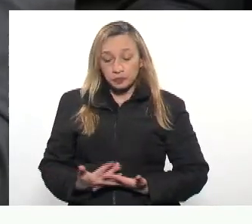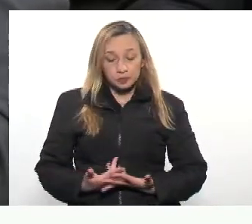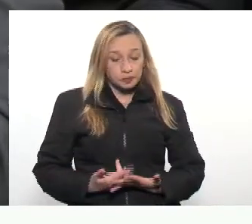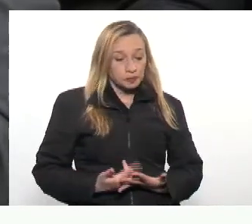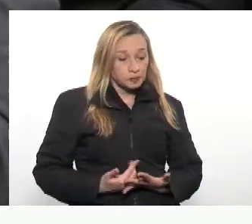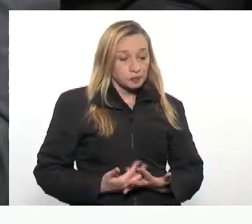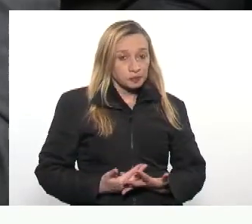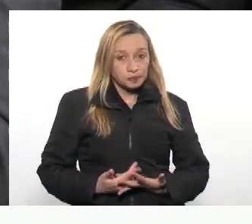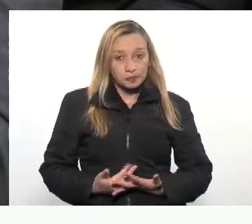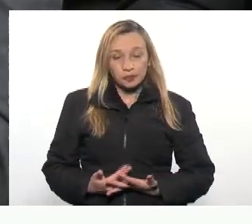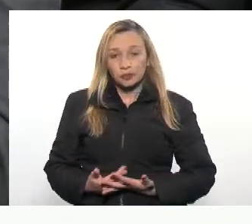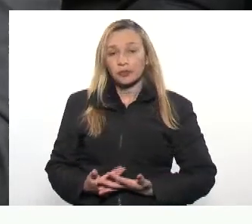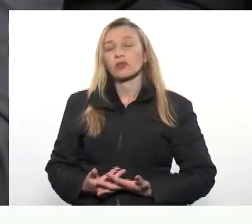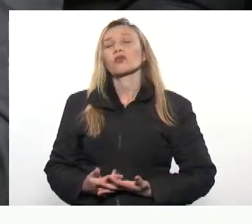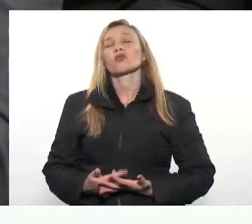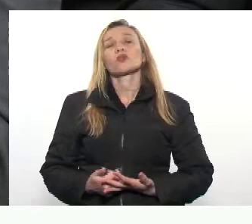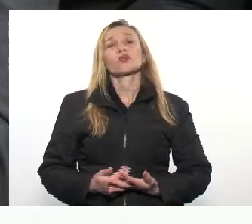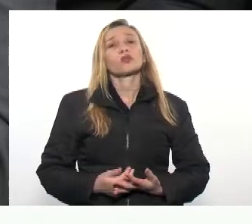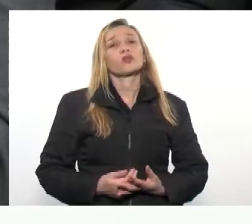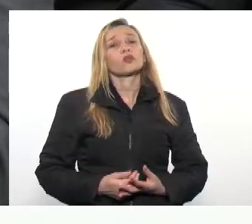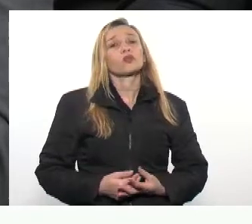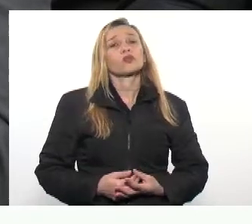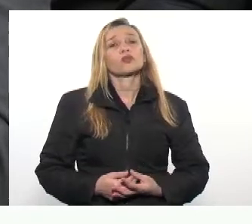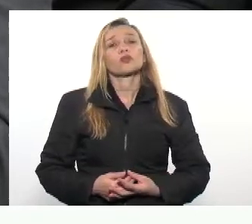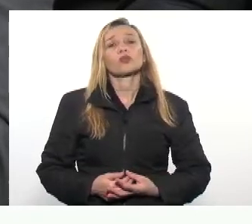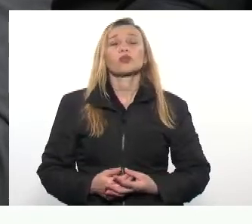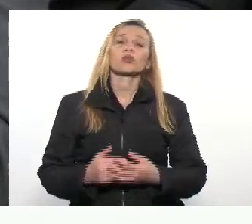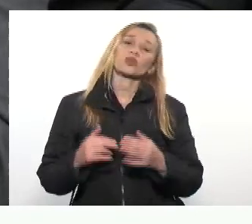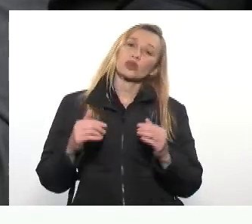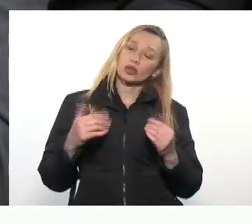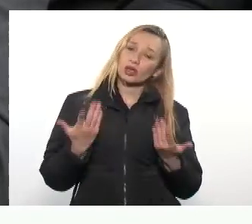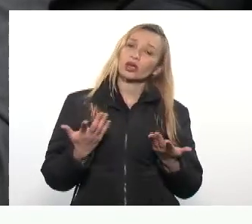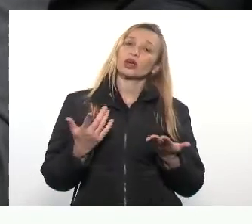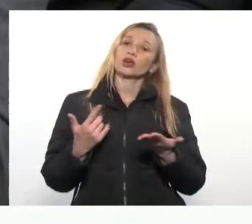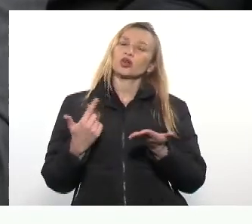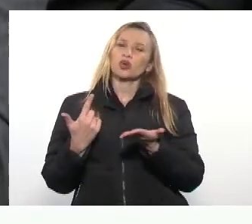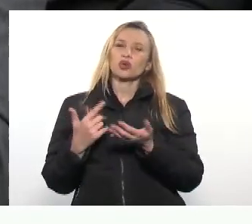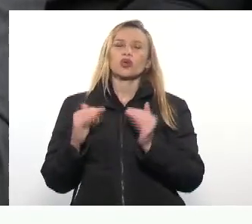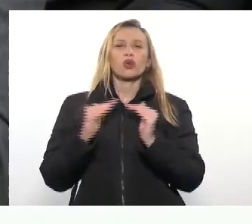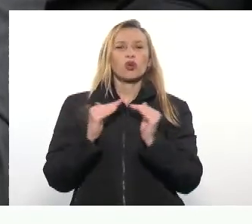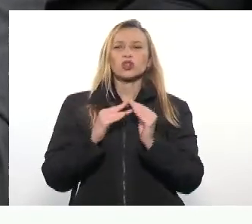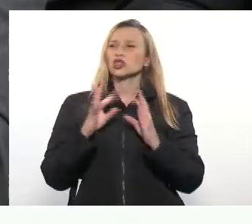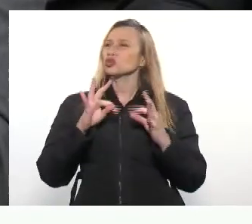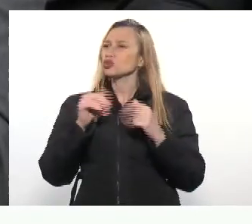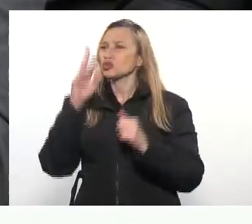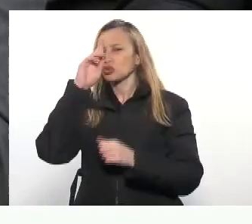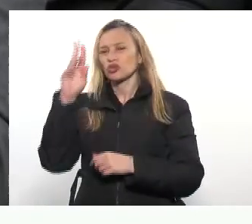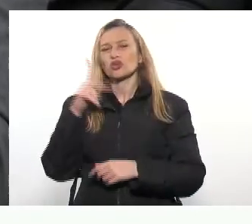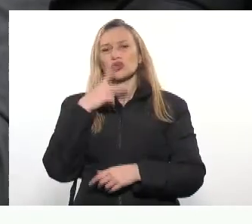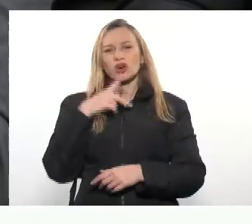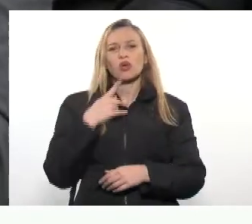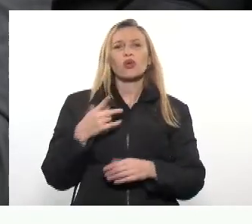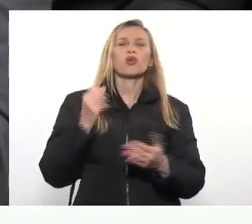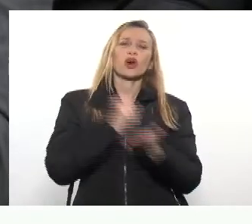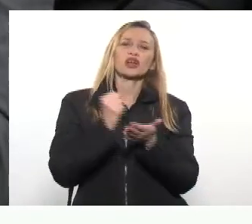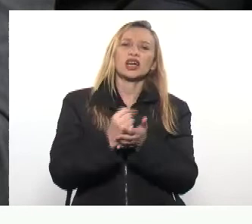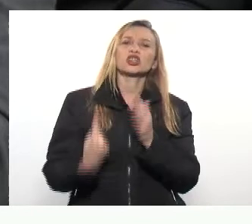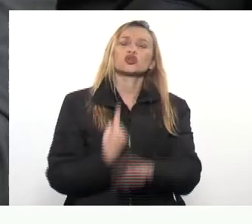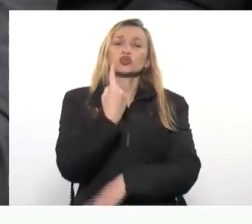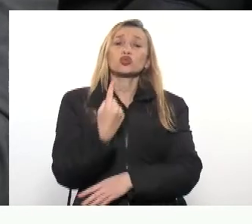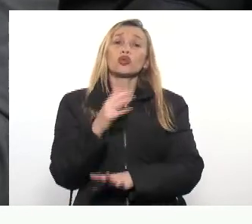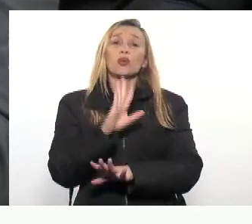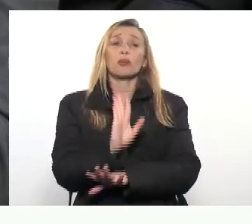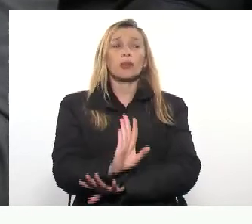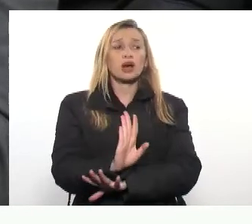presume-se que, e concordando até com o que o senhor disse em relação ao cadastro único, o fato é